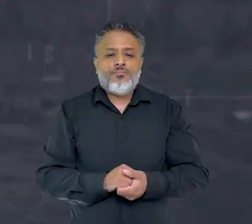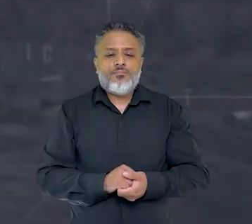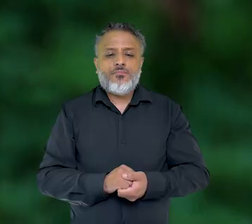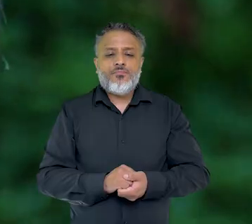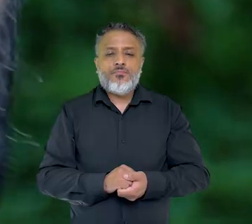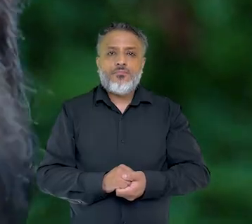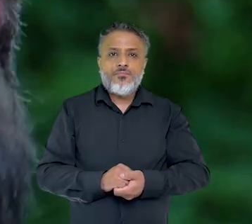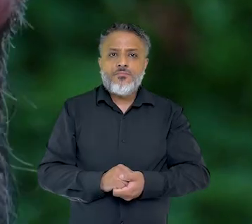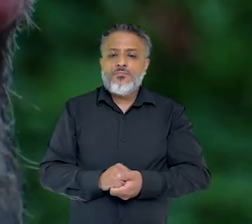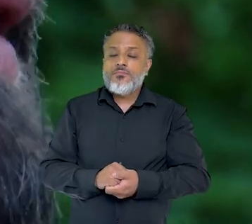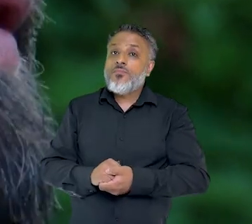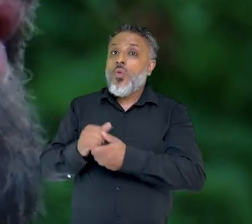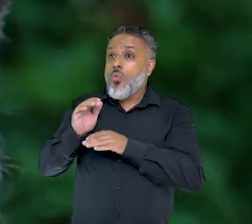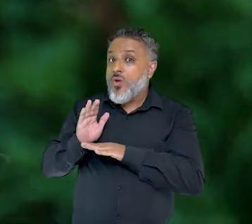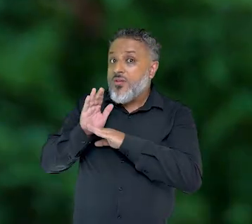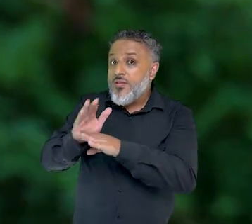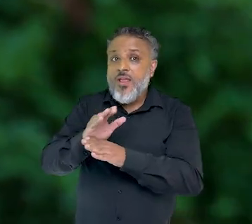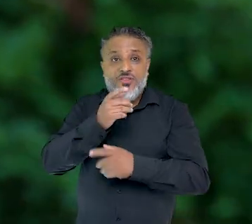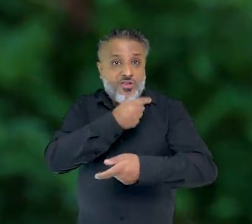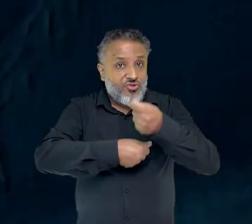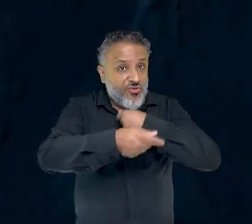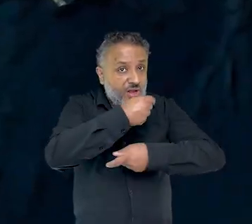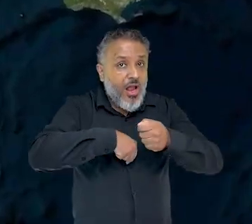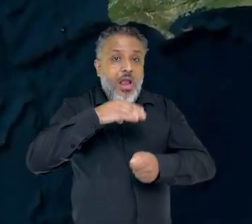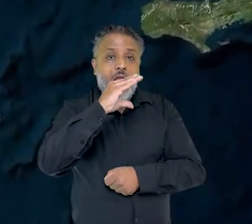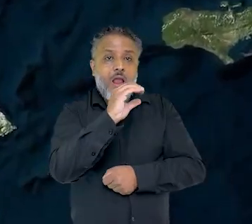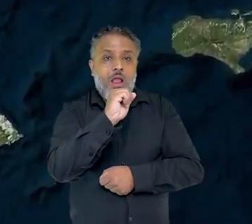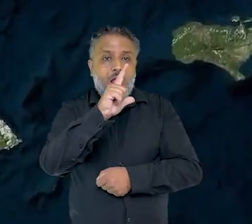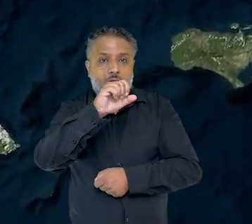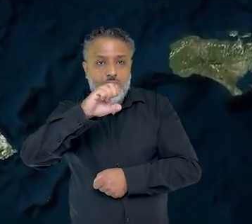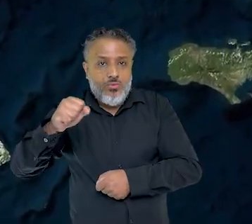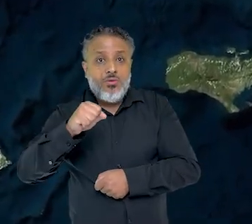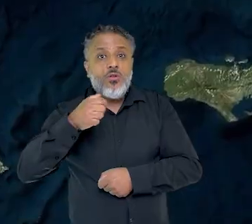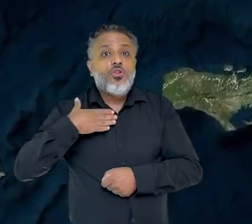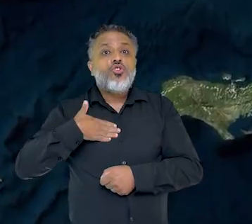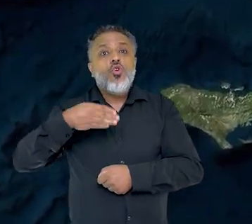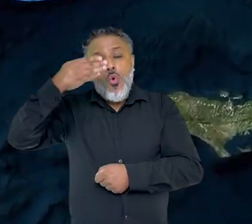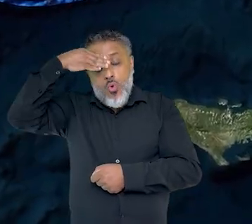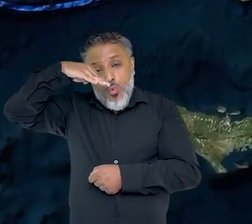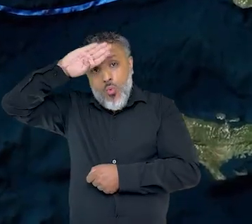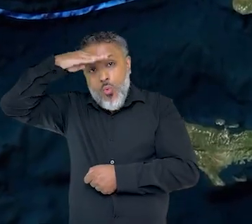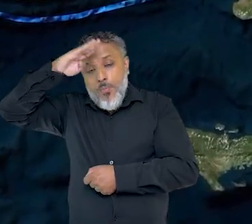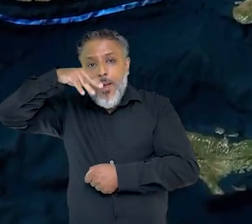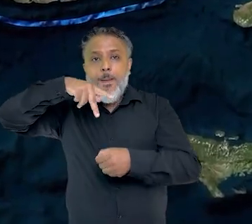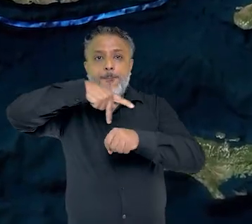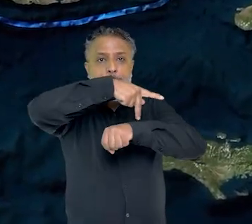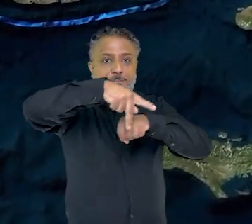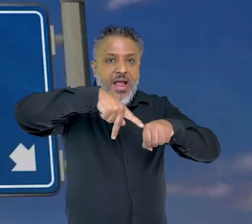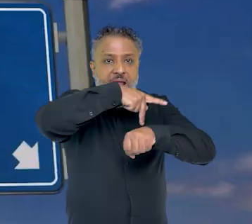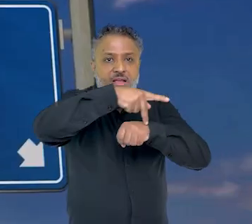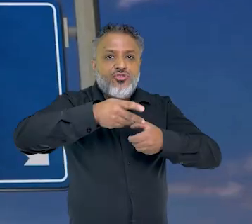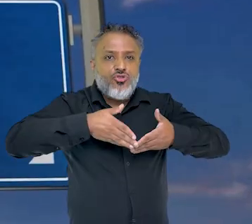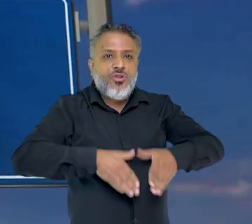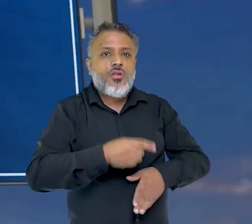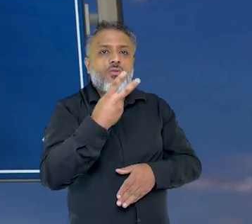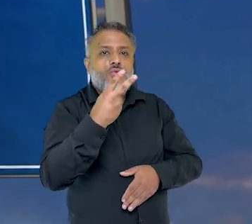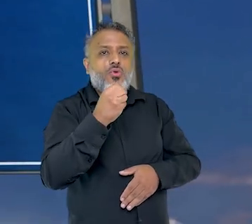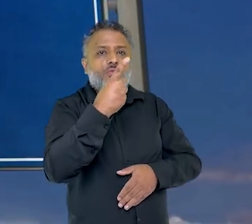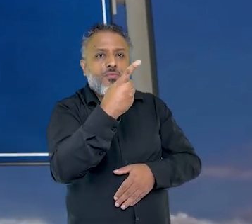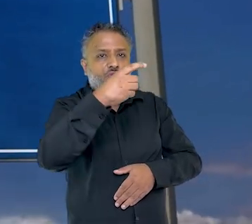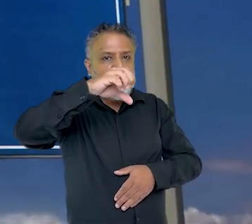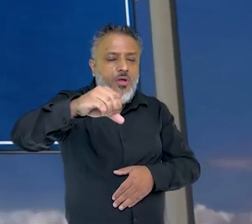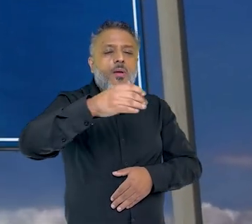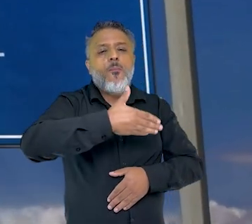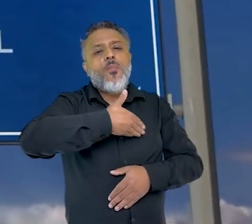O assistente administrativo Carlos Amel deixou Cuba, seu país de origem, em 2019, buscando